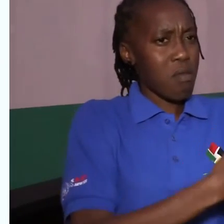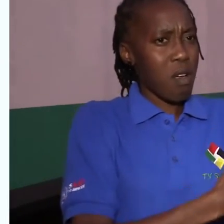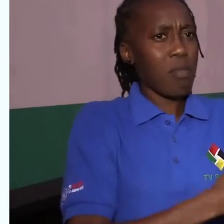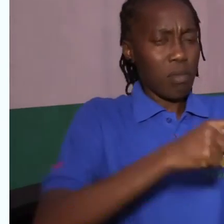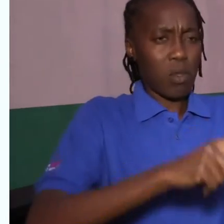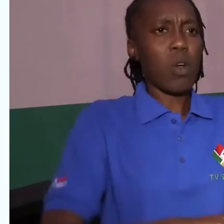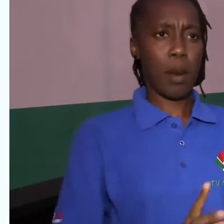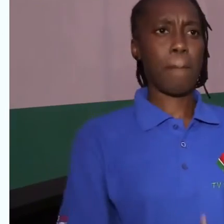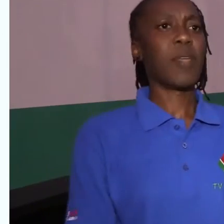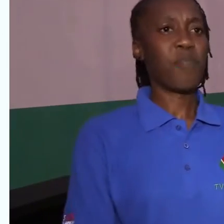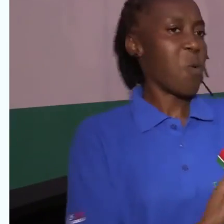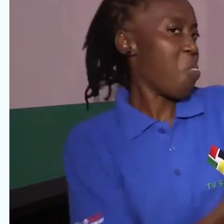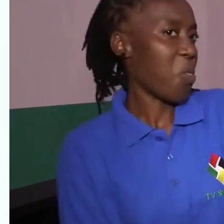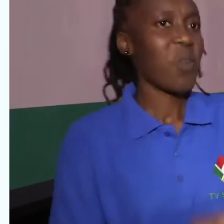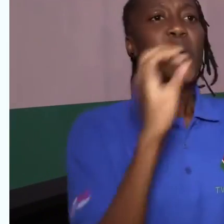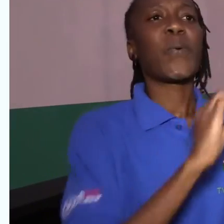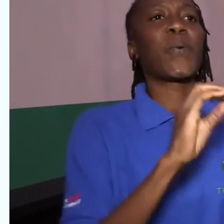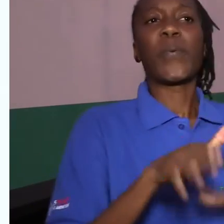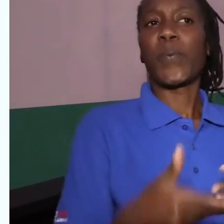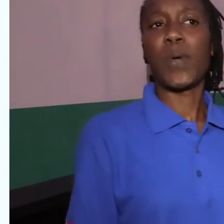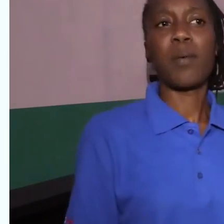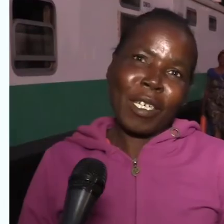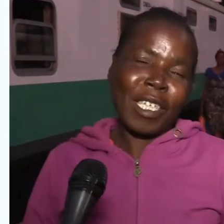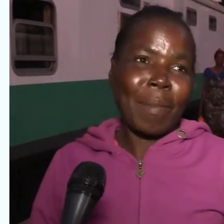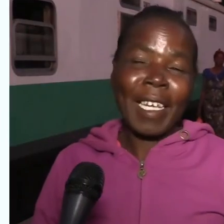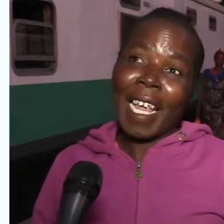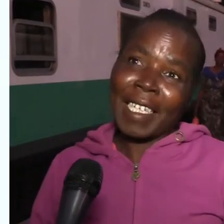tempo e horas não tenho atrasado